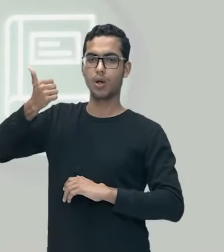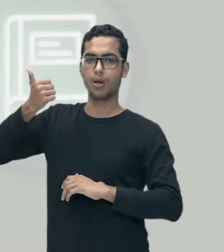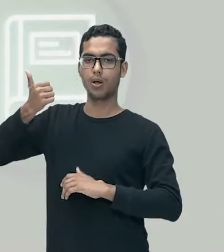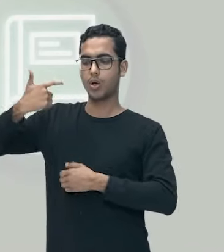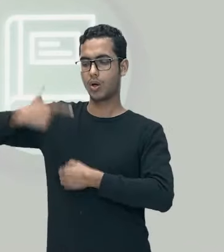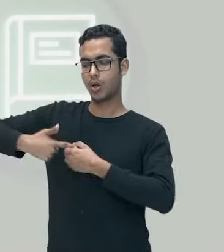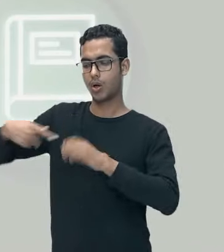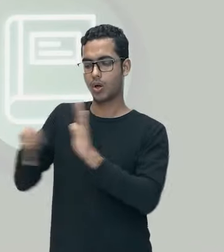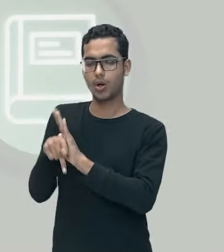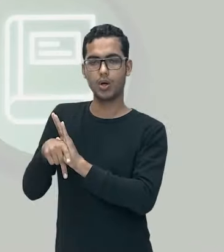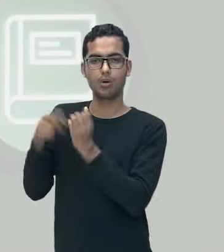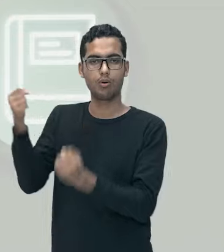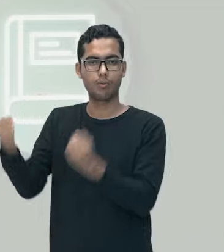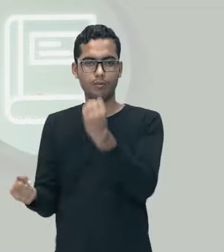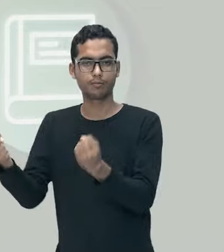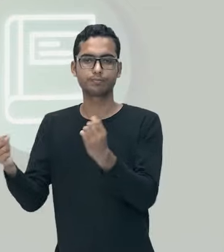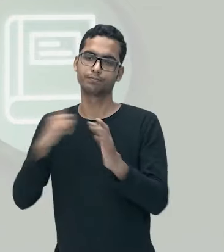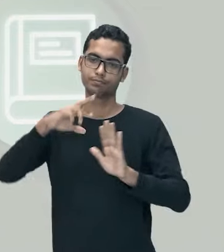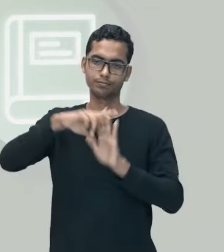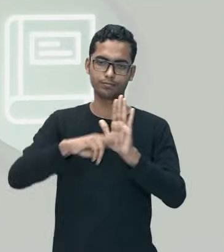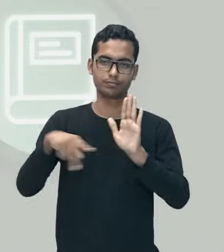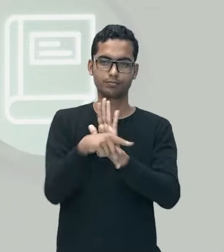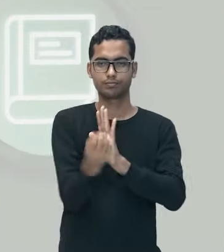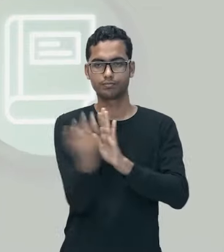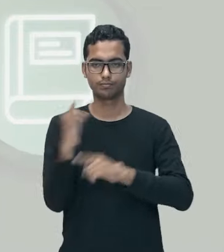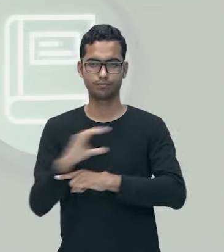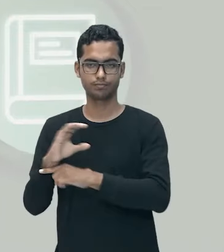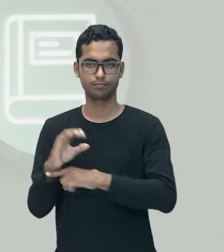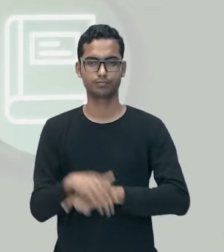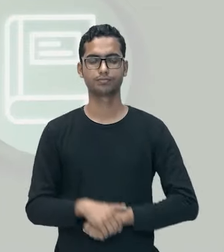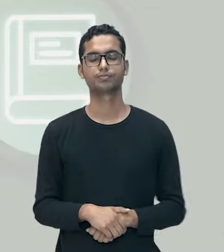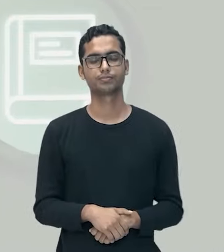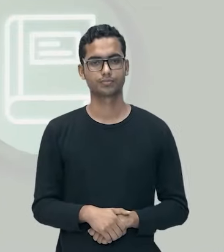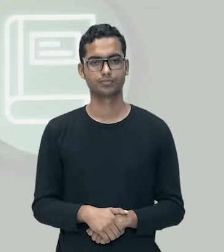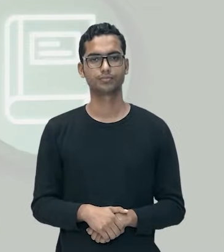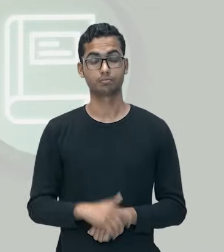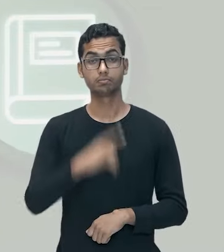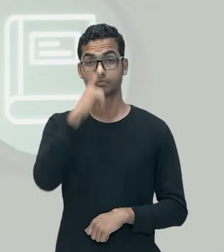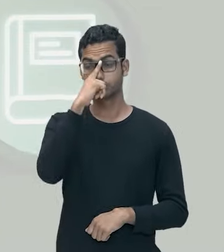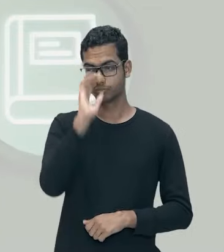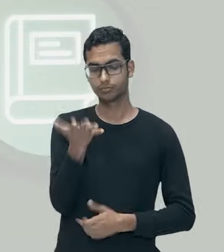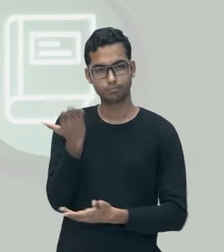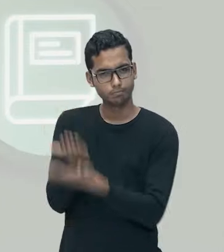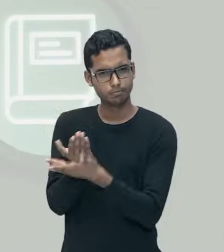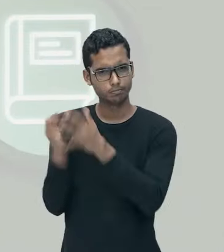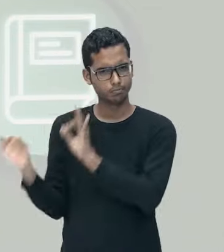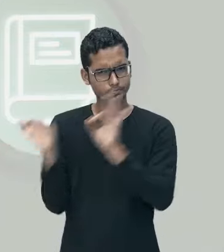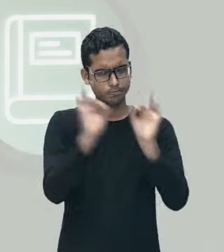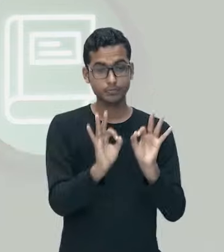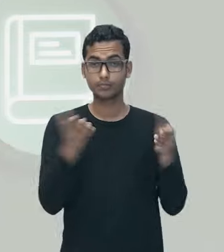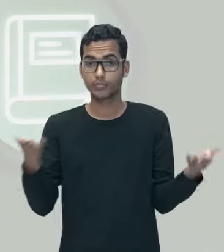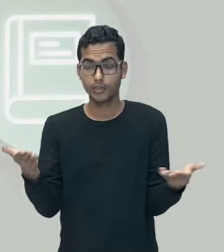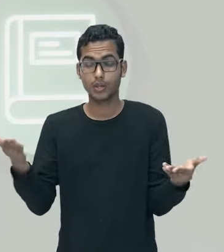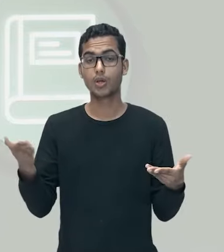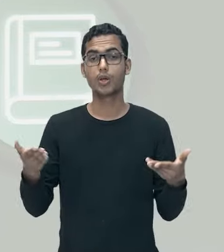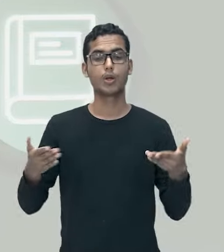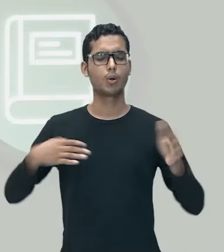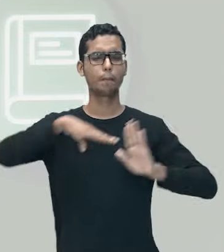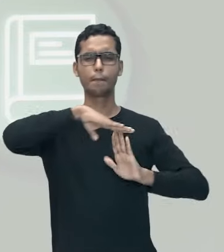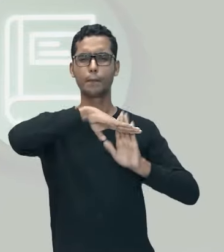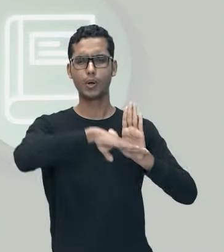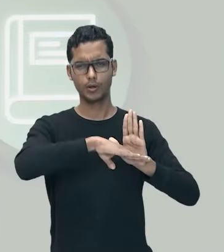então também tem essa regrinha aí da quantidade de carbonos bom então a gente já viu os exemplos agora eu vou apresentar para vocês essa classificação